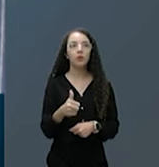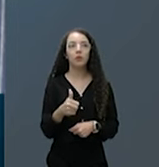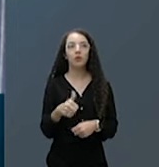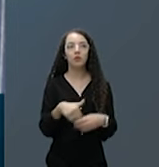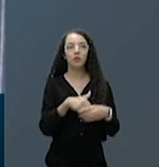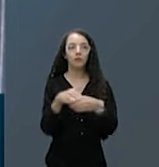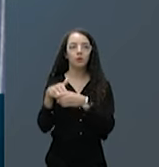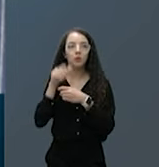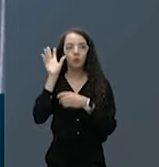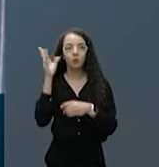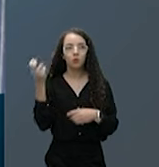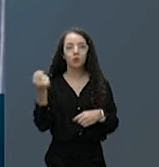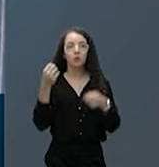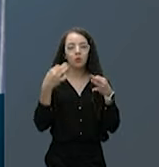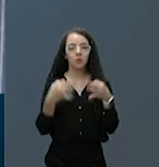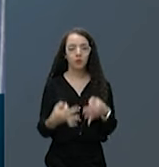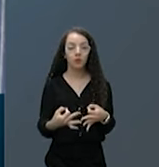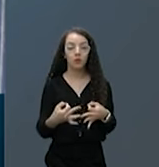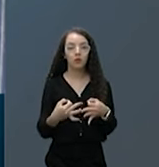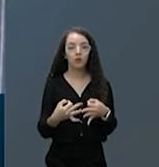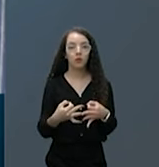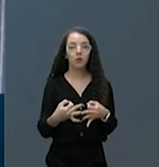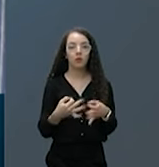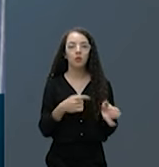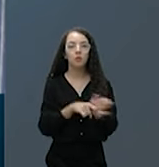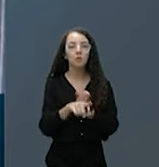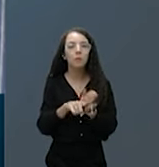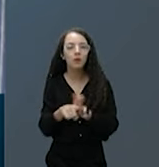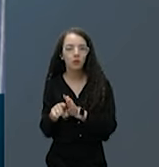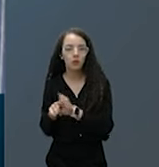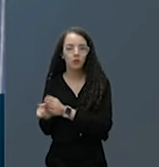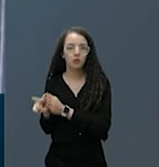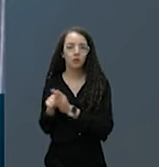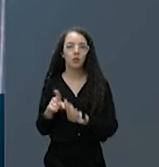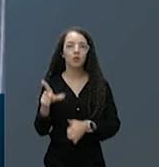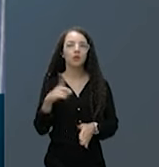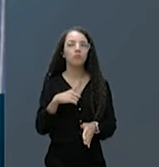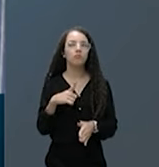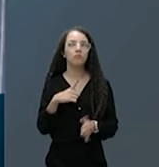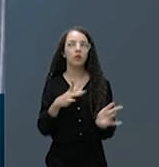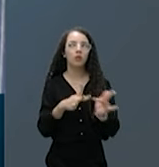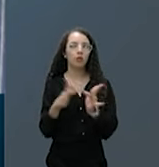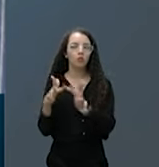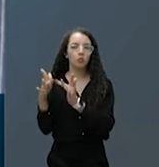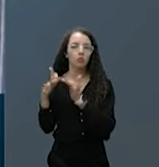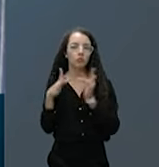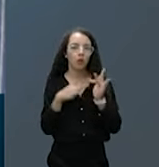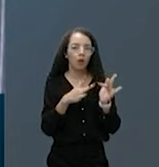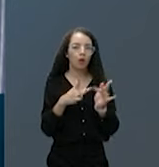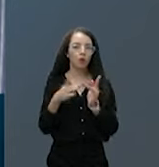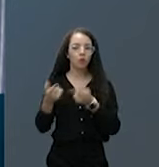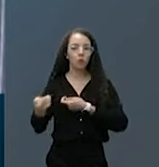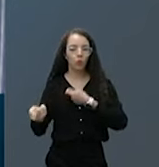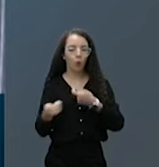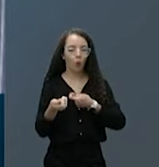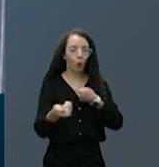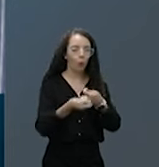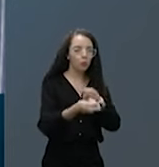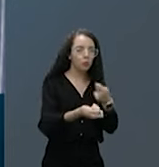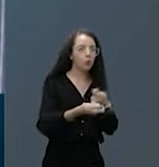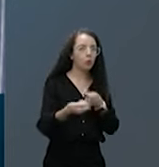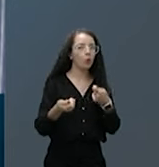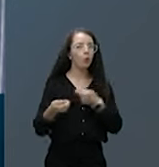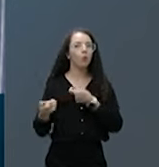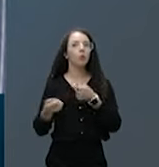questão examinada versou a respeito de modulação diferida